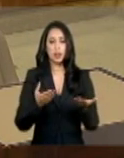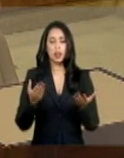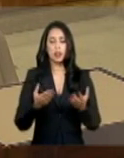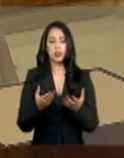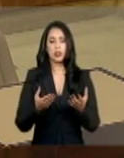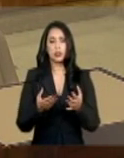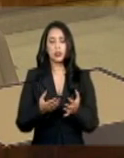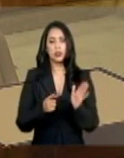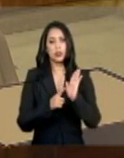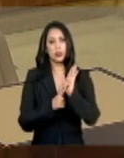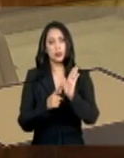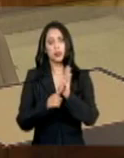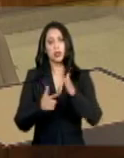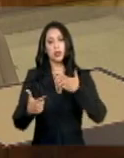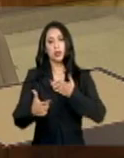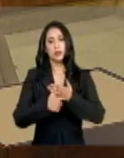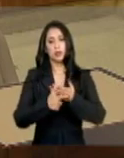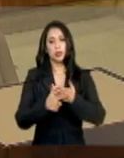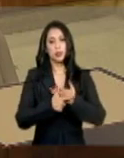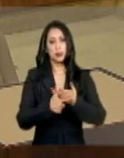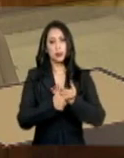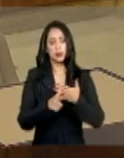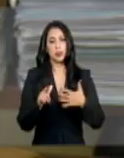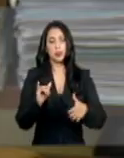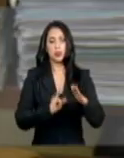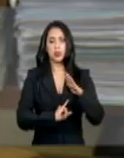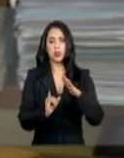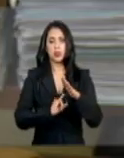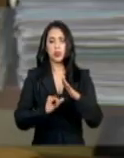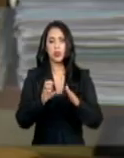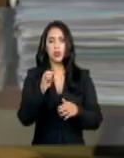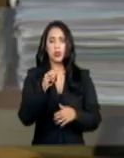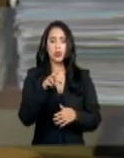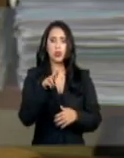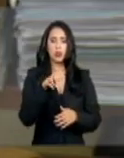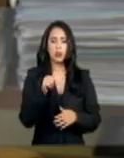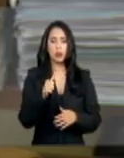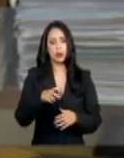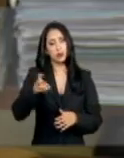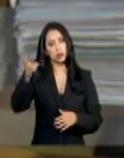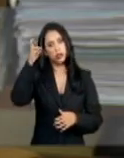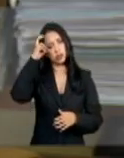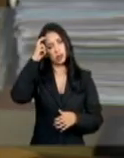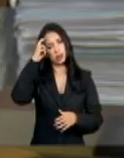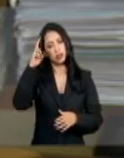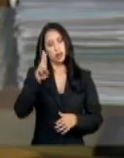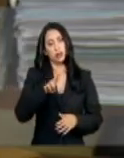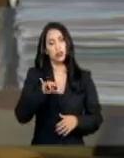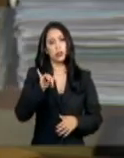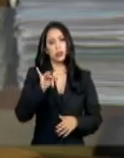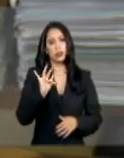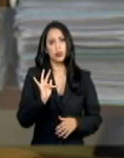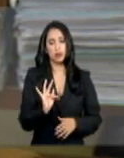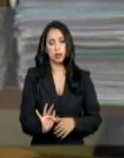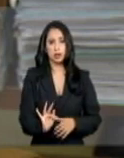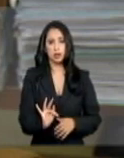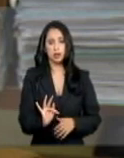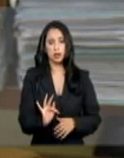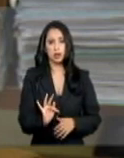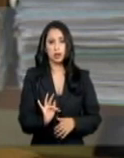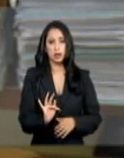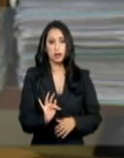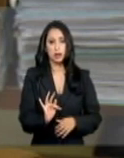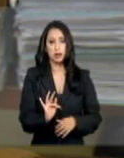papel institucional como órgão de inteligência da unidade não é